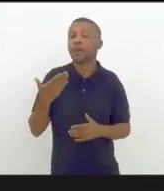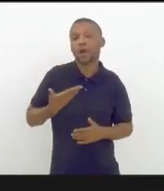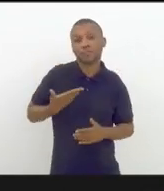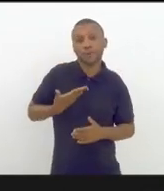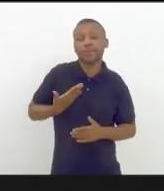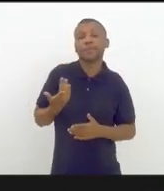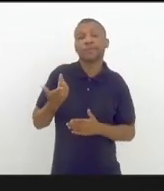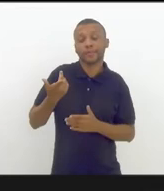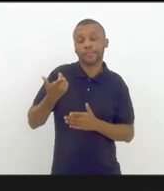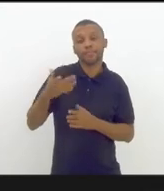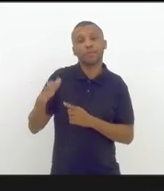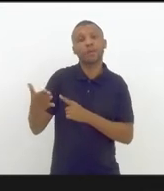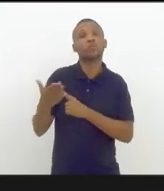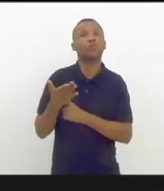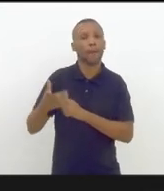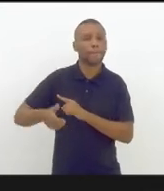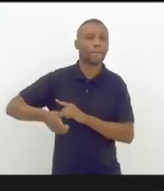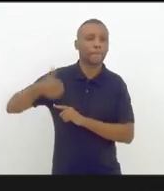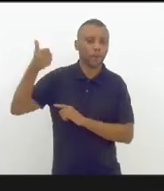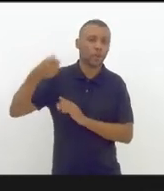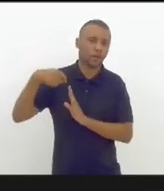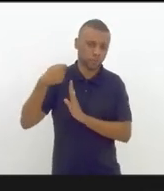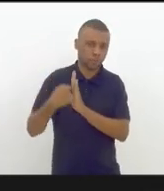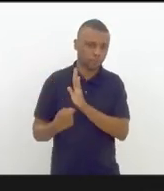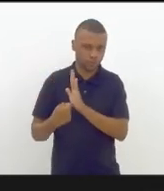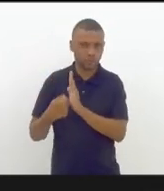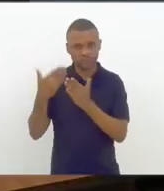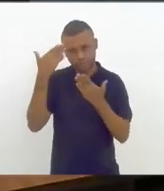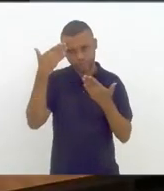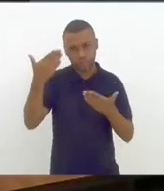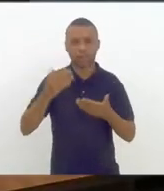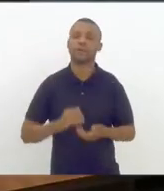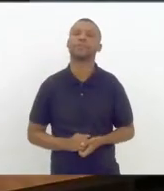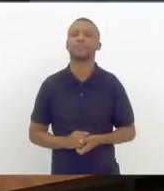essa melhoria com essa emenda. Muito obrigado.